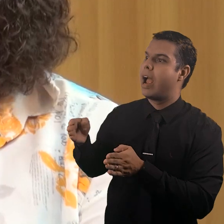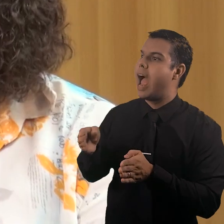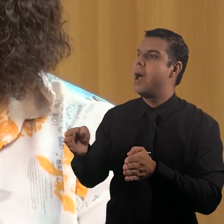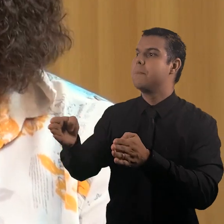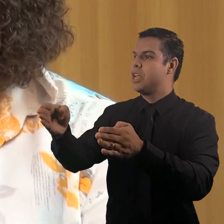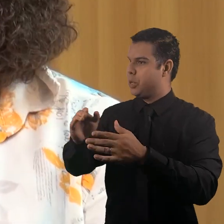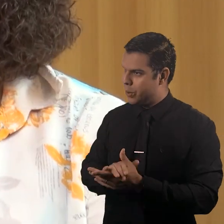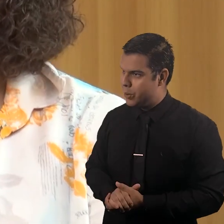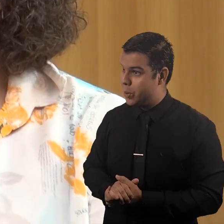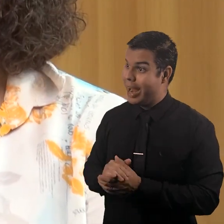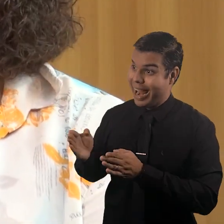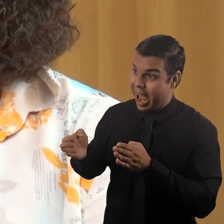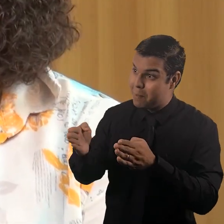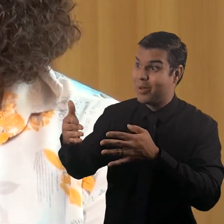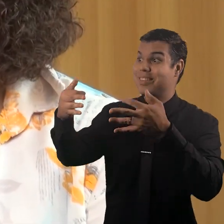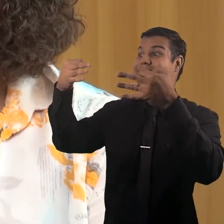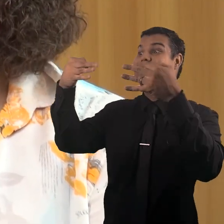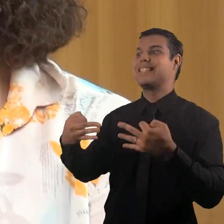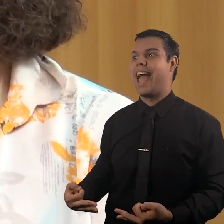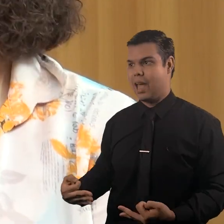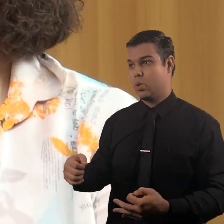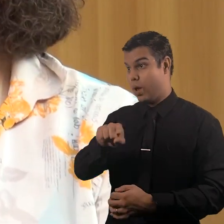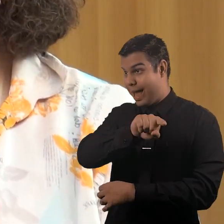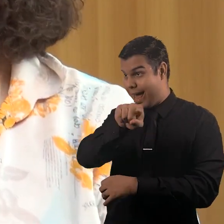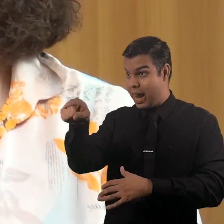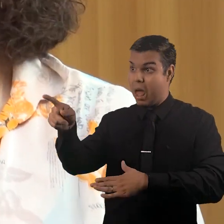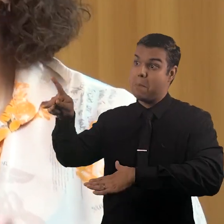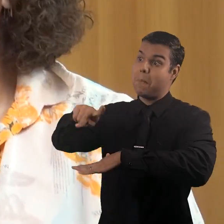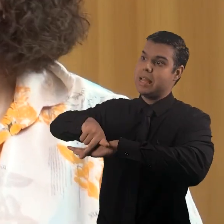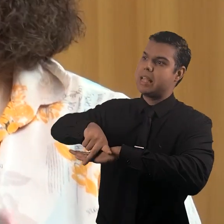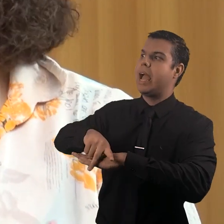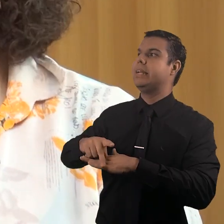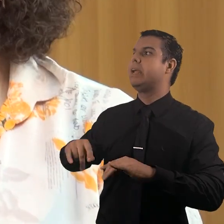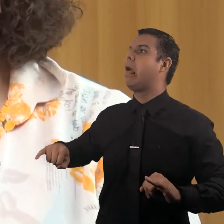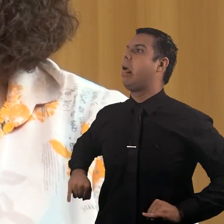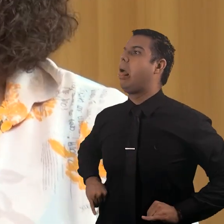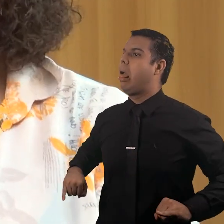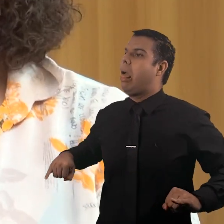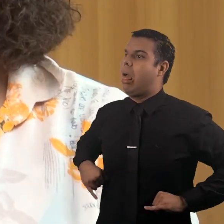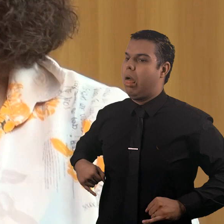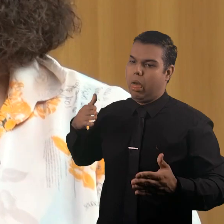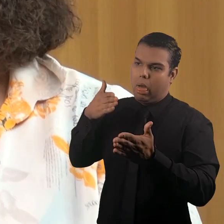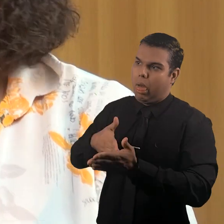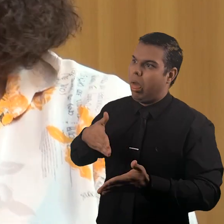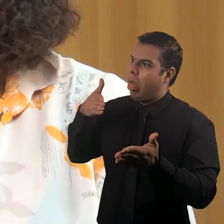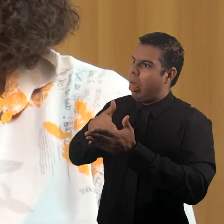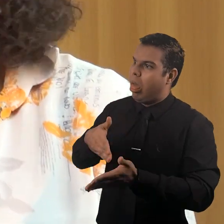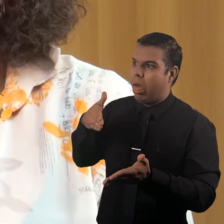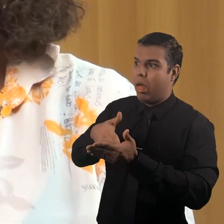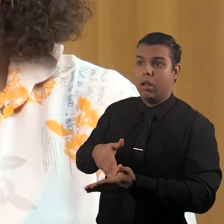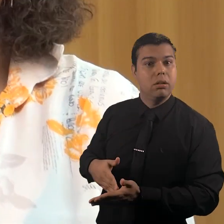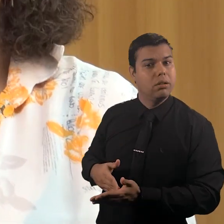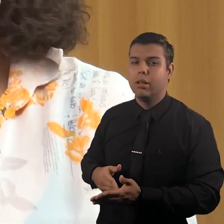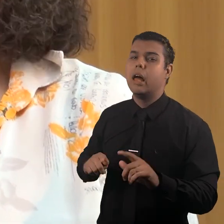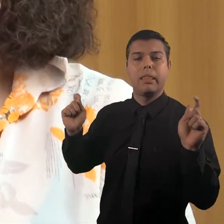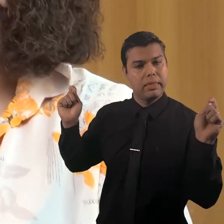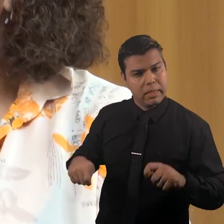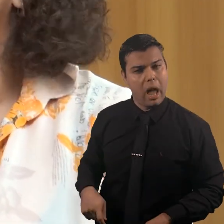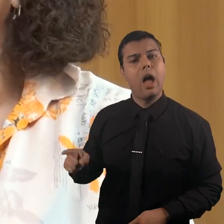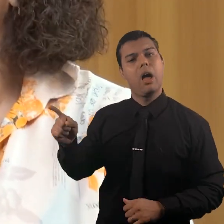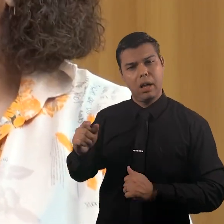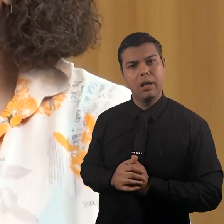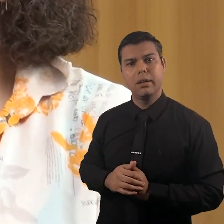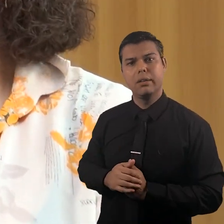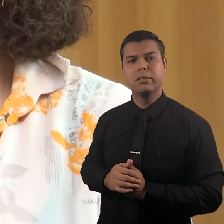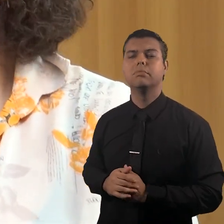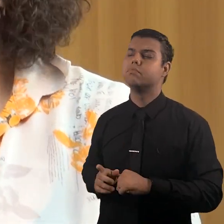o caminho e o caminho certo, para que o paciente não fique batendo cabeça em um monte de lugar que ele não sabe mais aonde